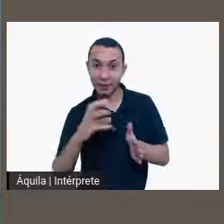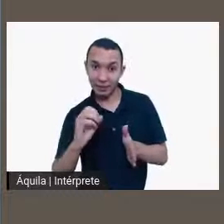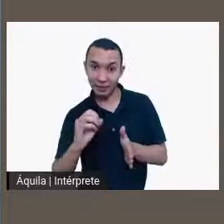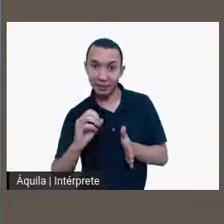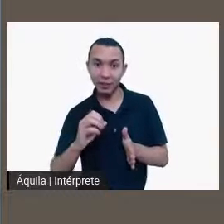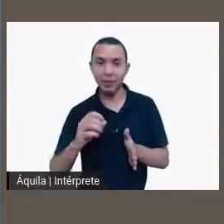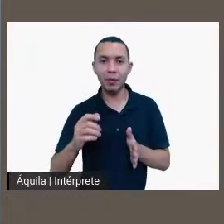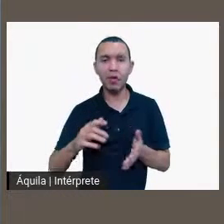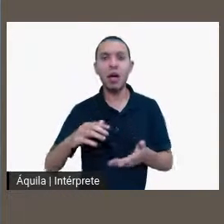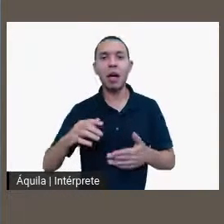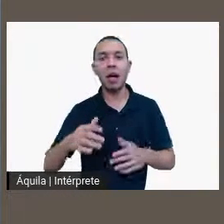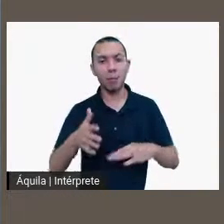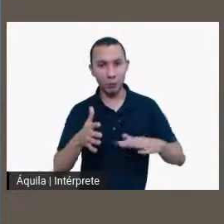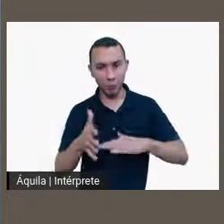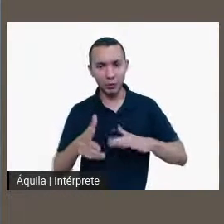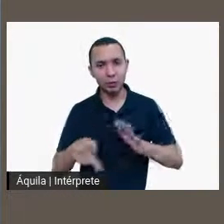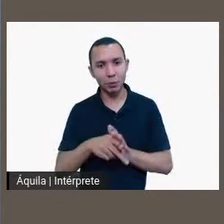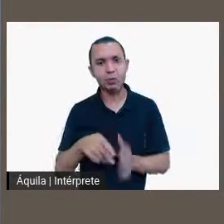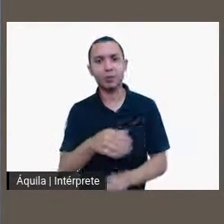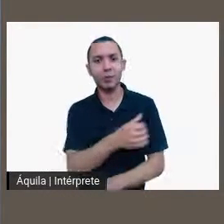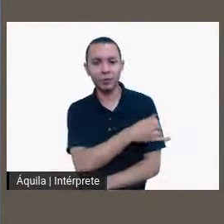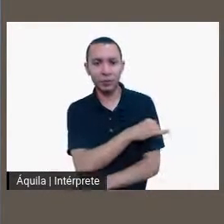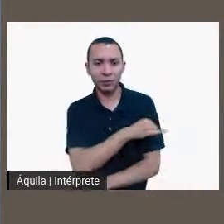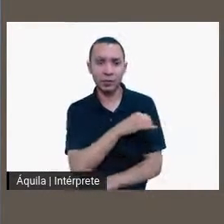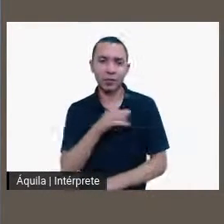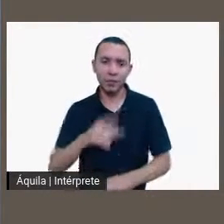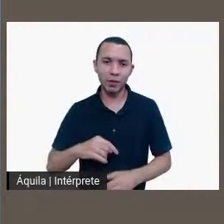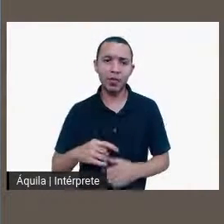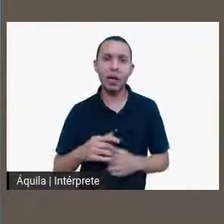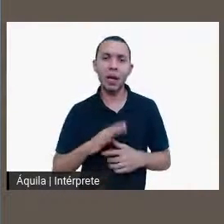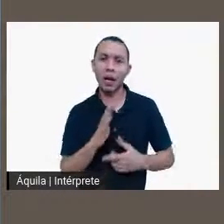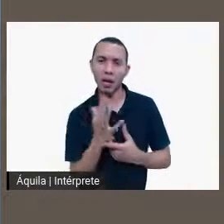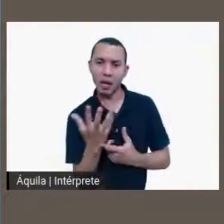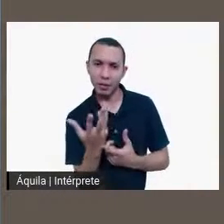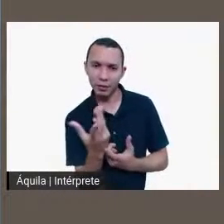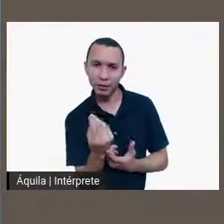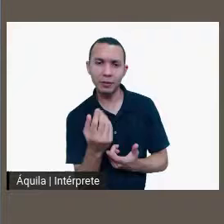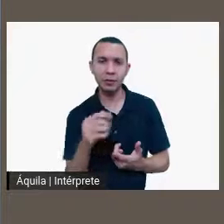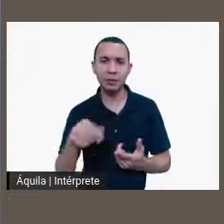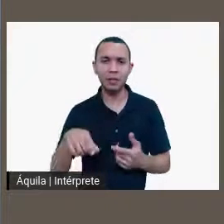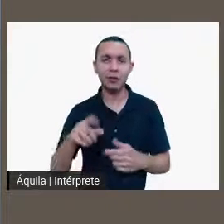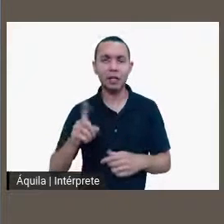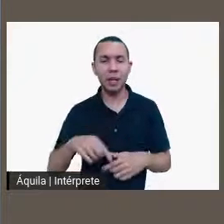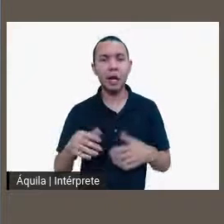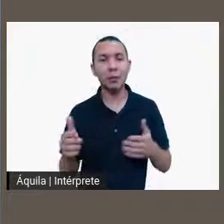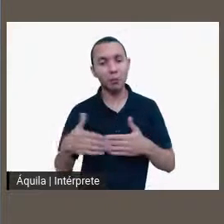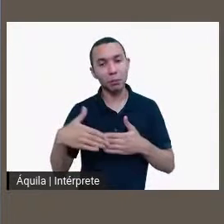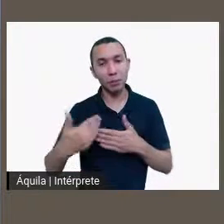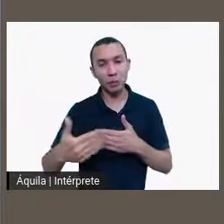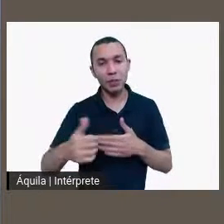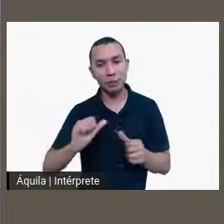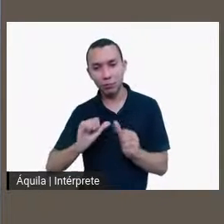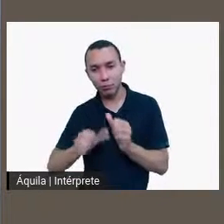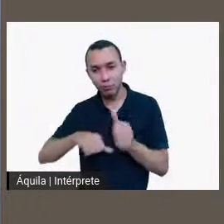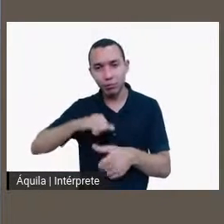no Rio de Janeiro é uma resposta cultural e artística não meramente ao processo de modernização